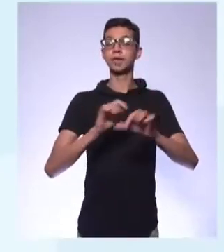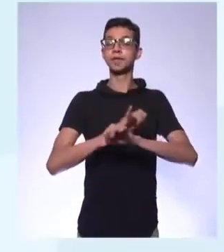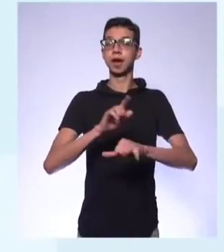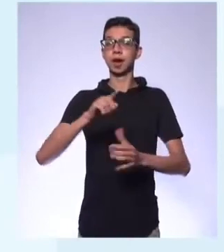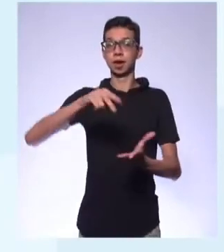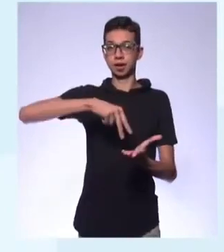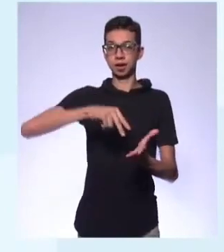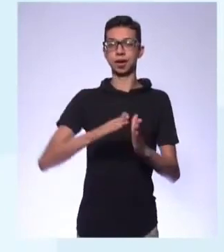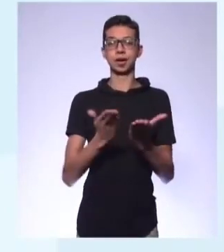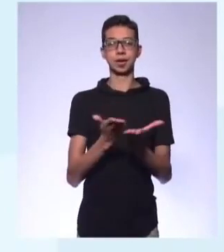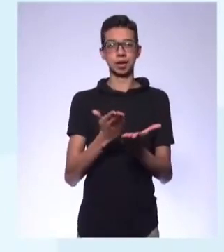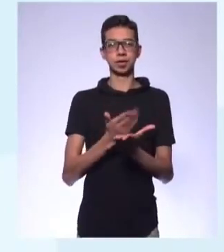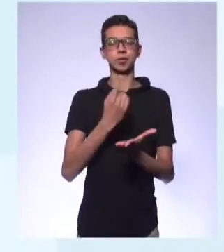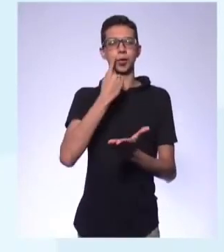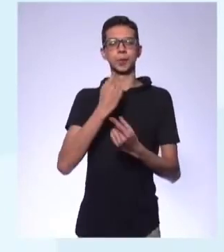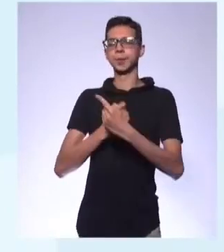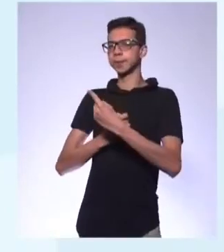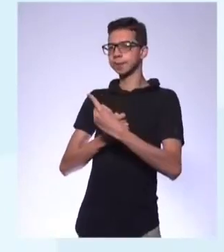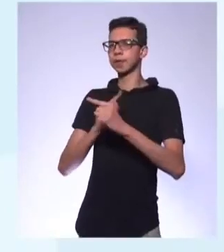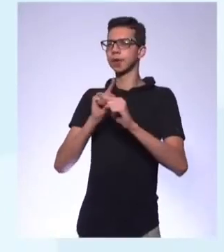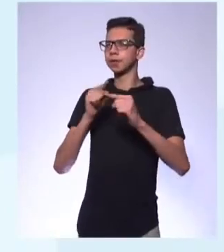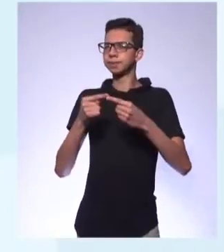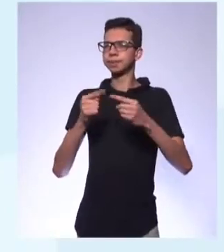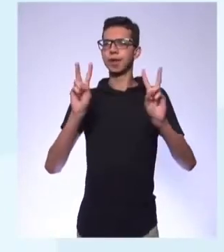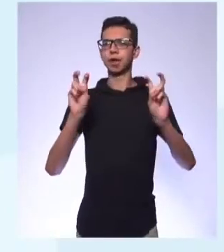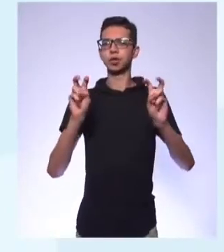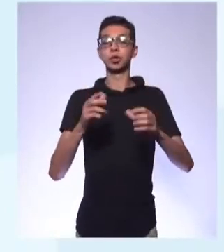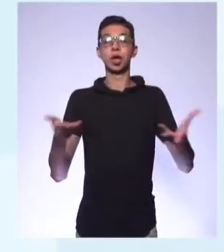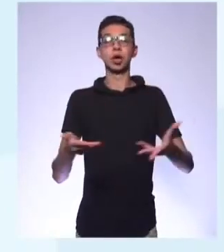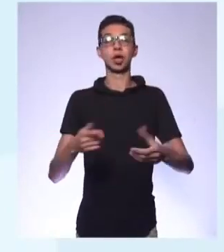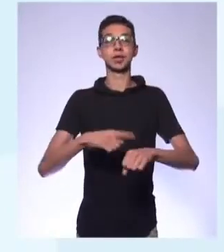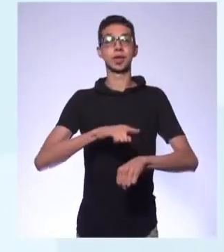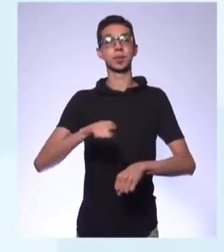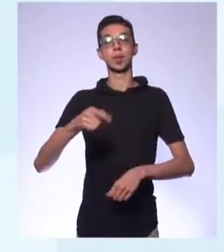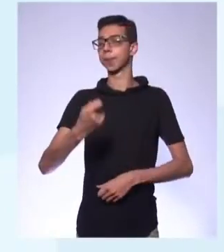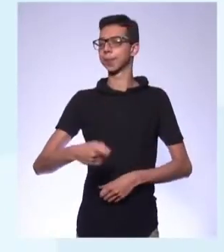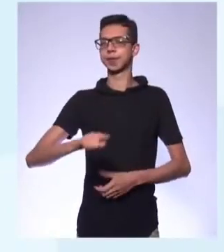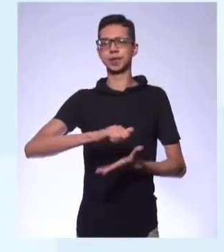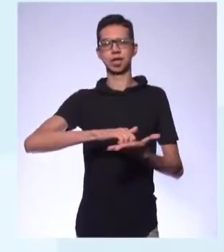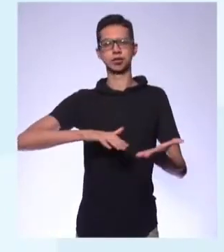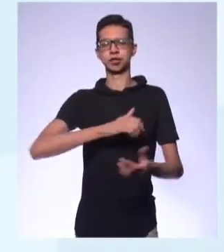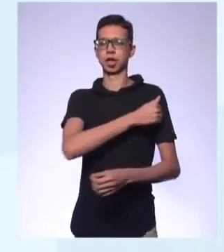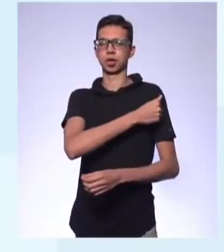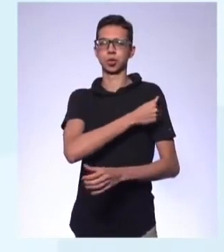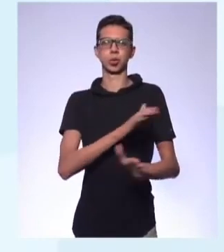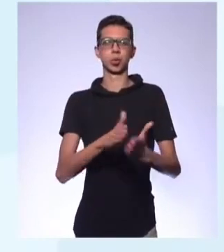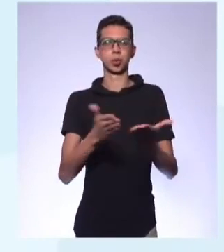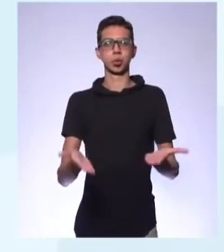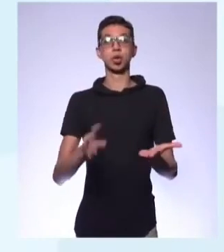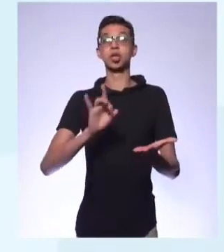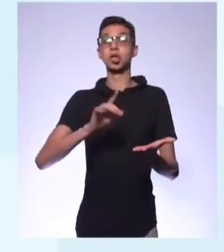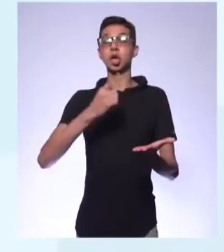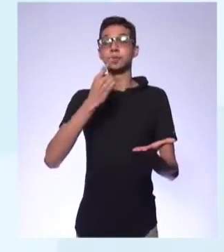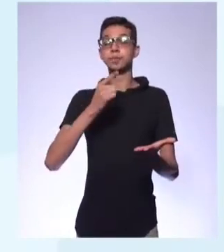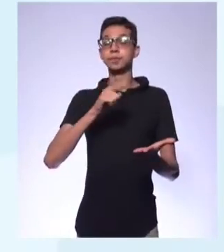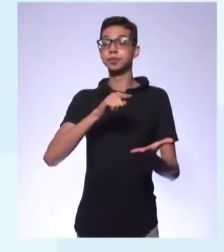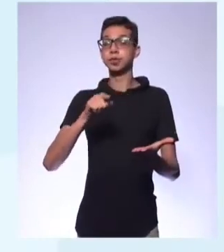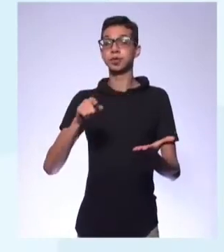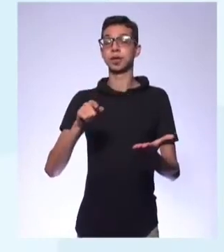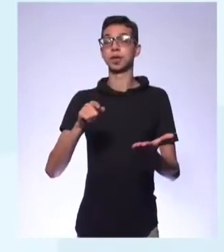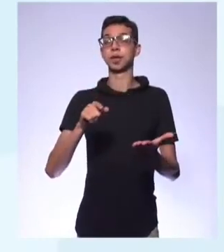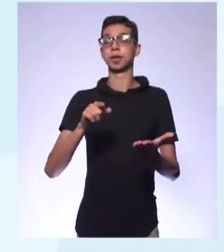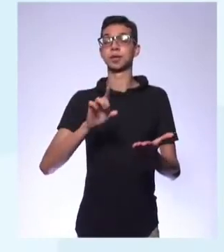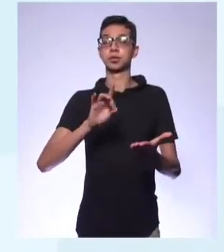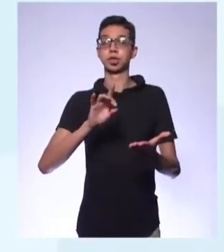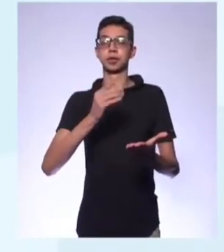que eu acabei de falar. Nesse momento, vocês não precisam fazer as atividades do caderno do aluno, apenas acompanha, a não ser que o seu professor